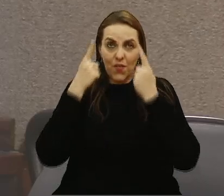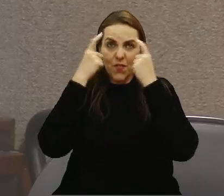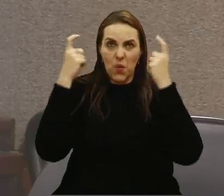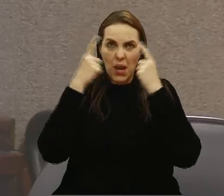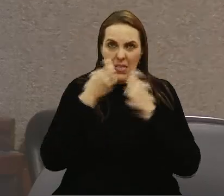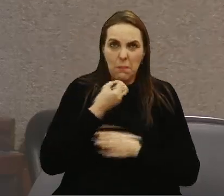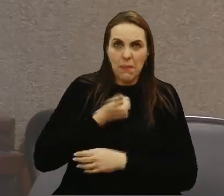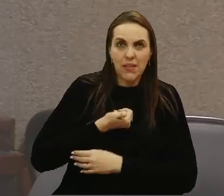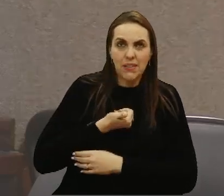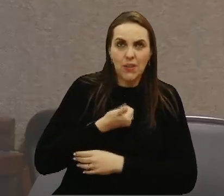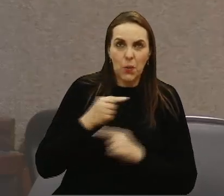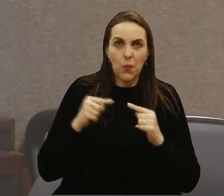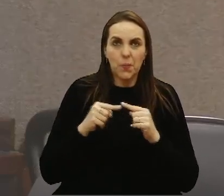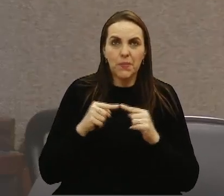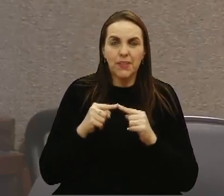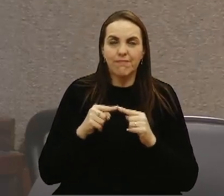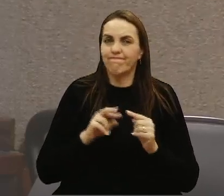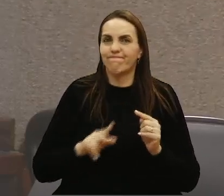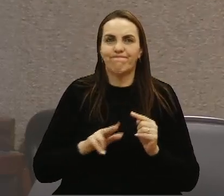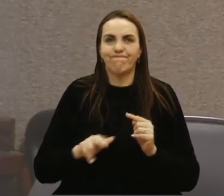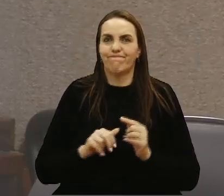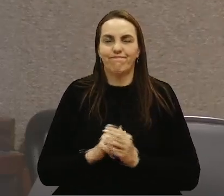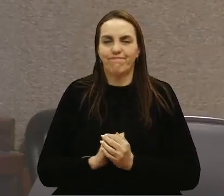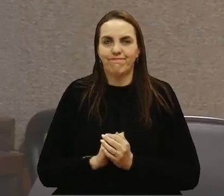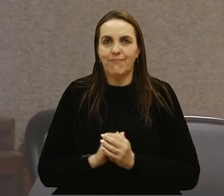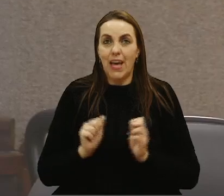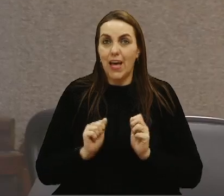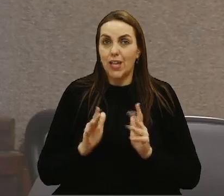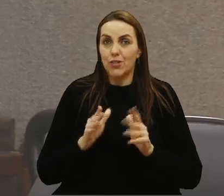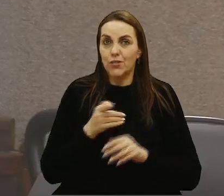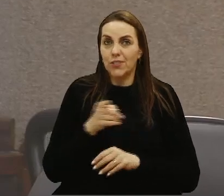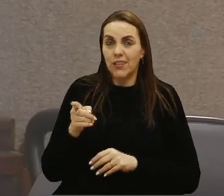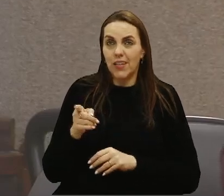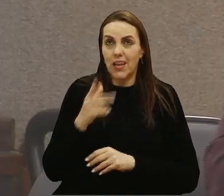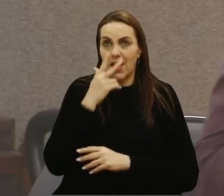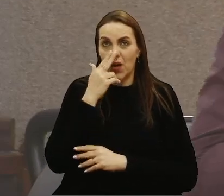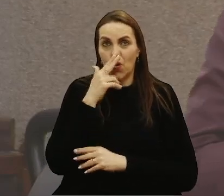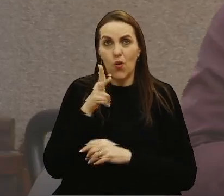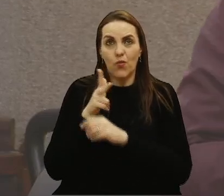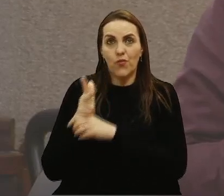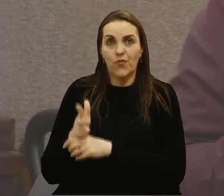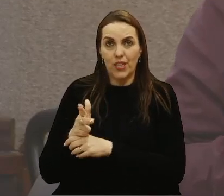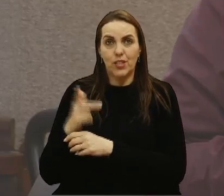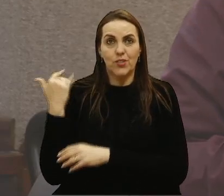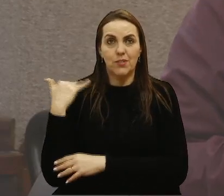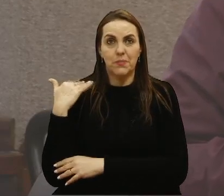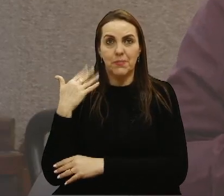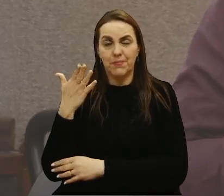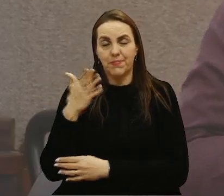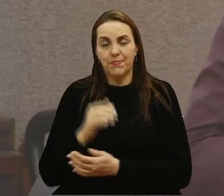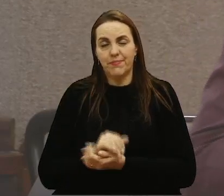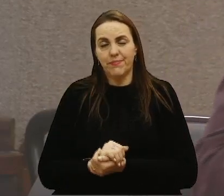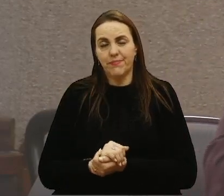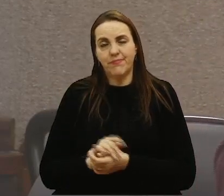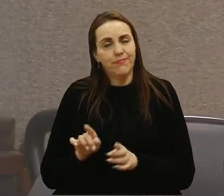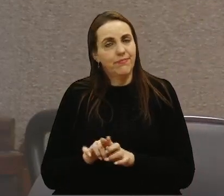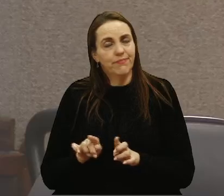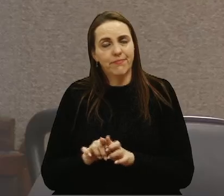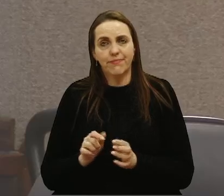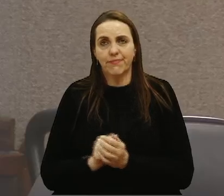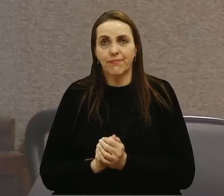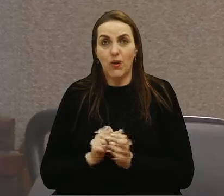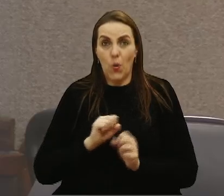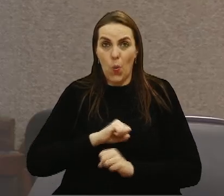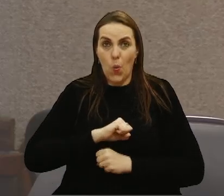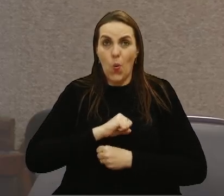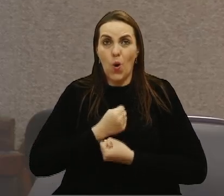bem. E quando a gente vê atitudes como essas, como no teu vídeo também, vereadora Andressa, quando o ódio